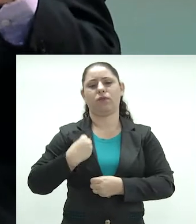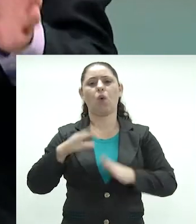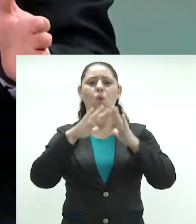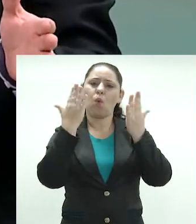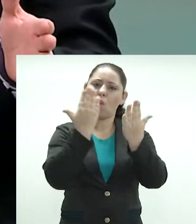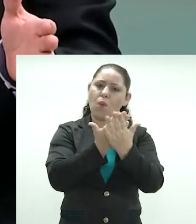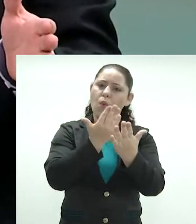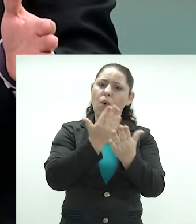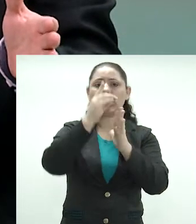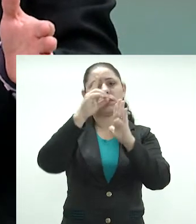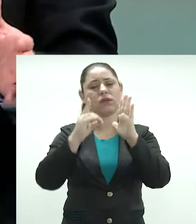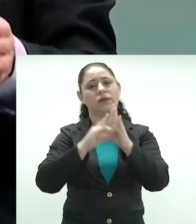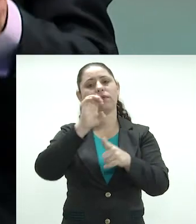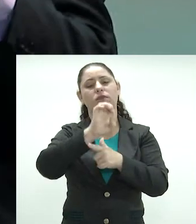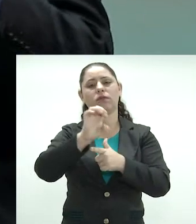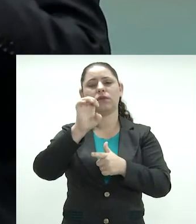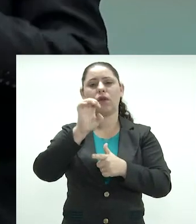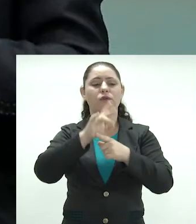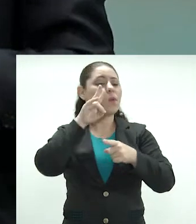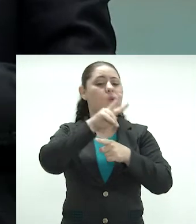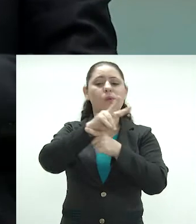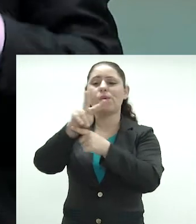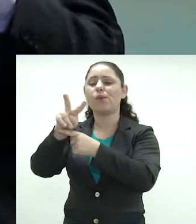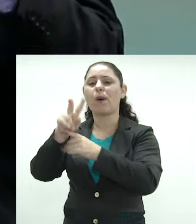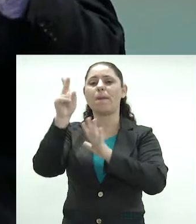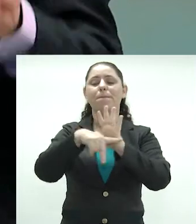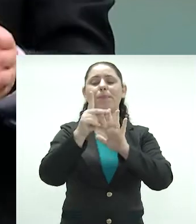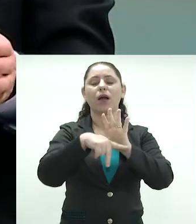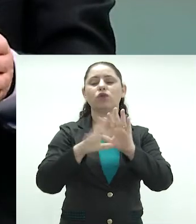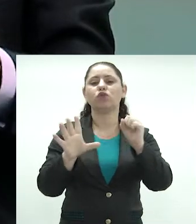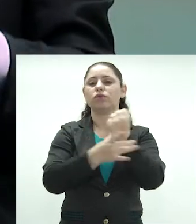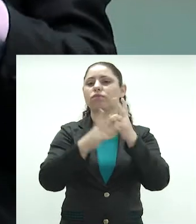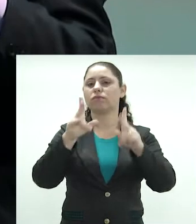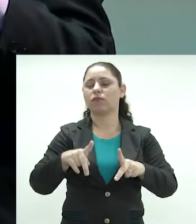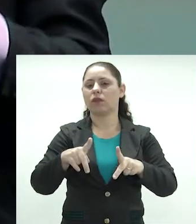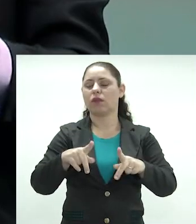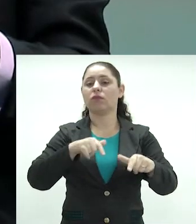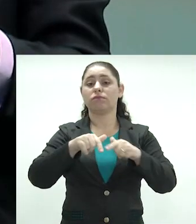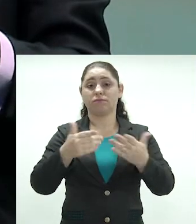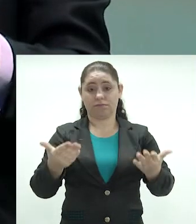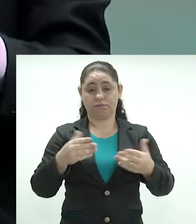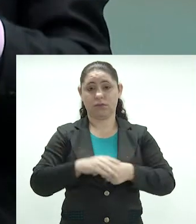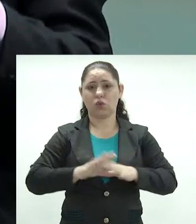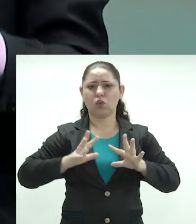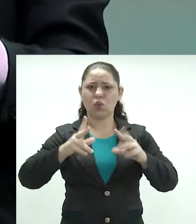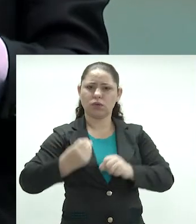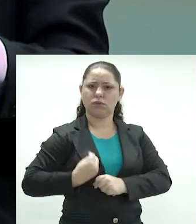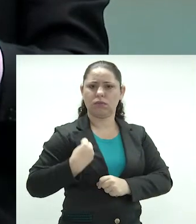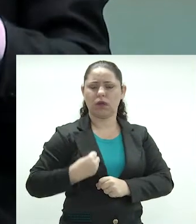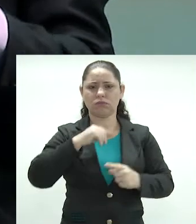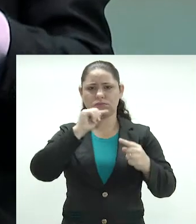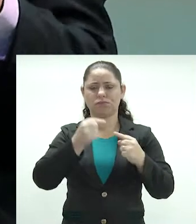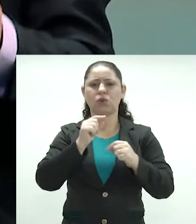da retomada, por exemplo, das atividades escolares, dos decretos estaduais, das fiscalizações, dos planos de segurança pública que estão